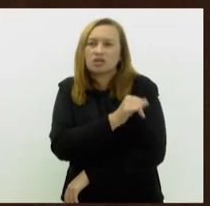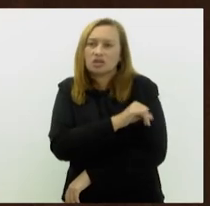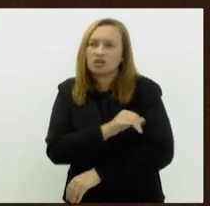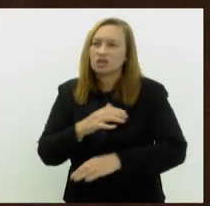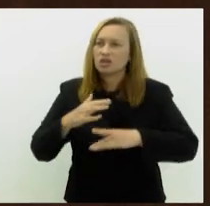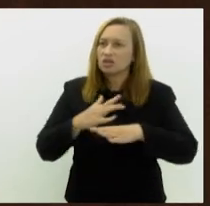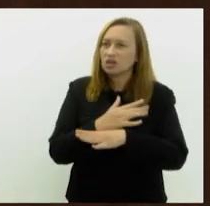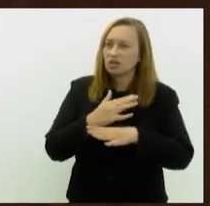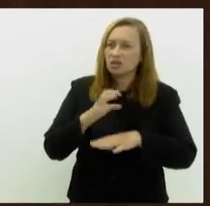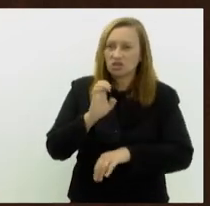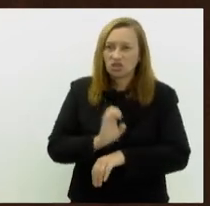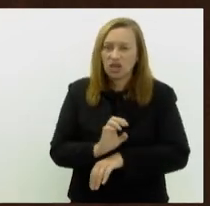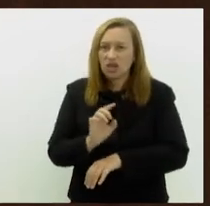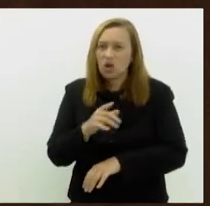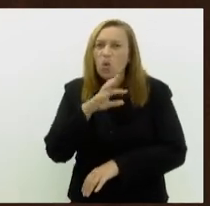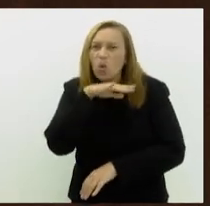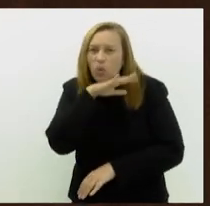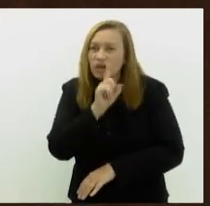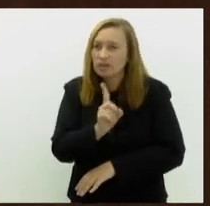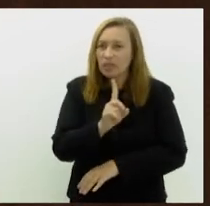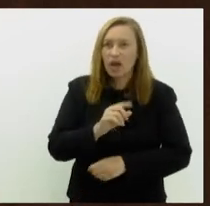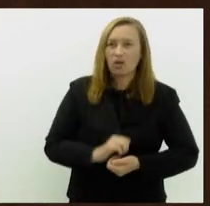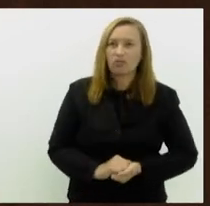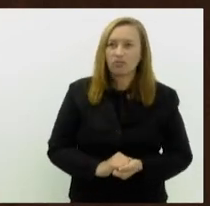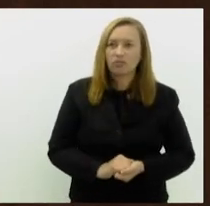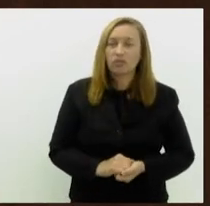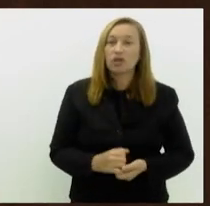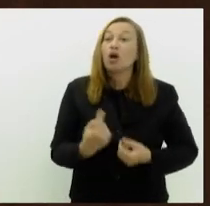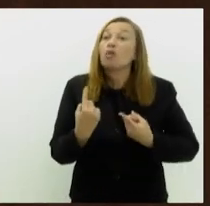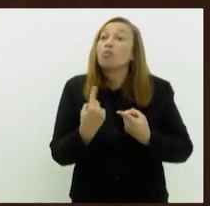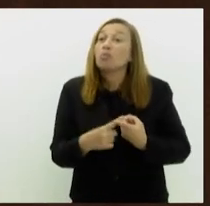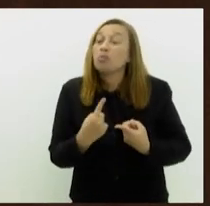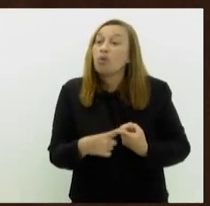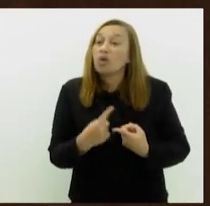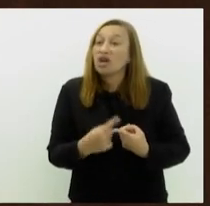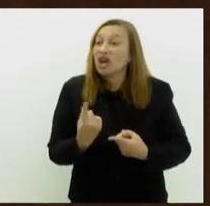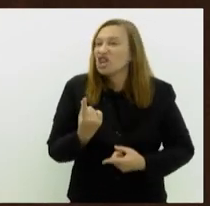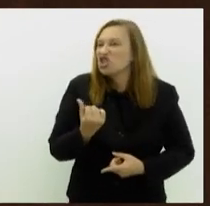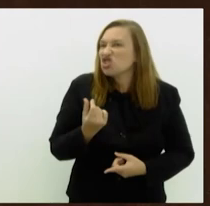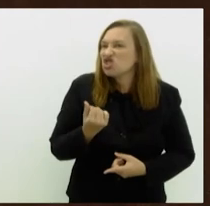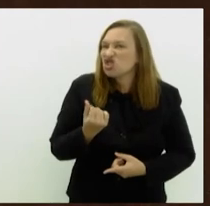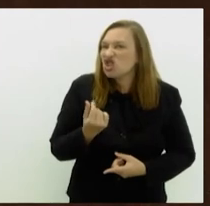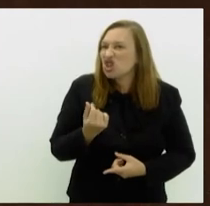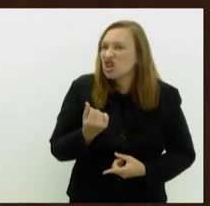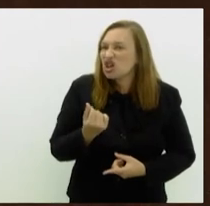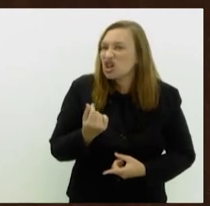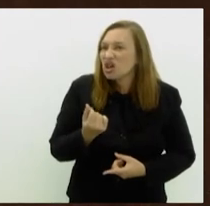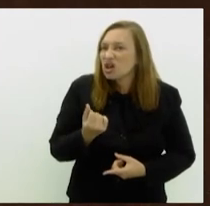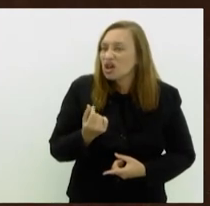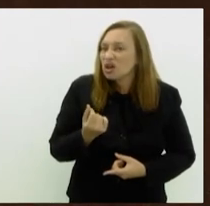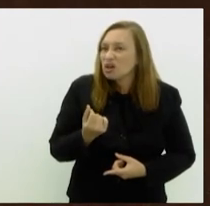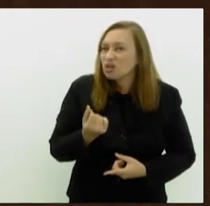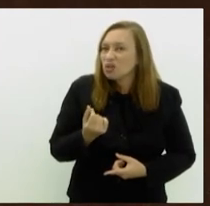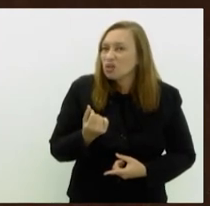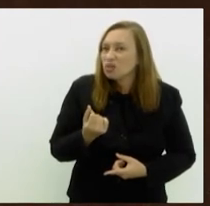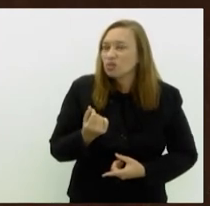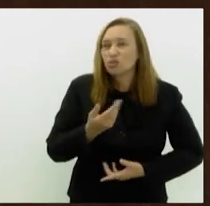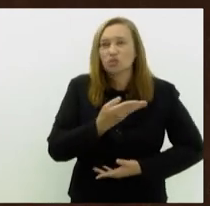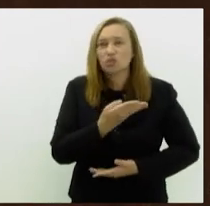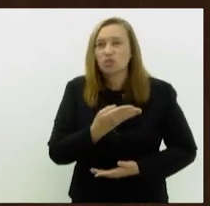gente não pode achar ruim, porque é papel do poder público garantir a segurança,